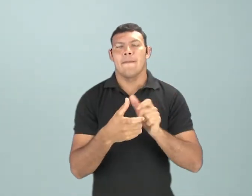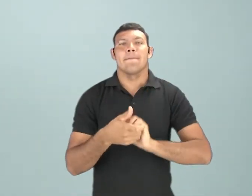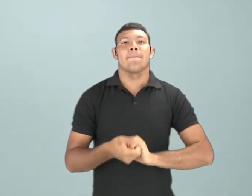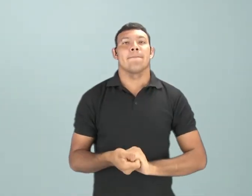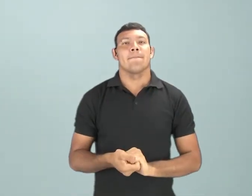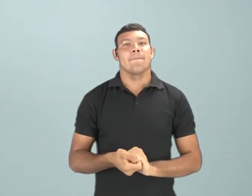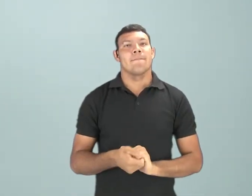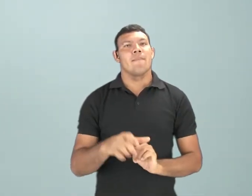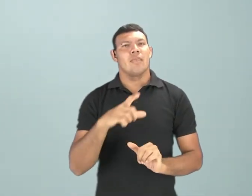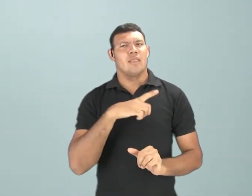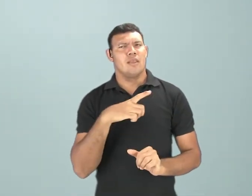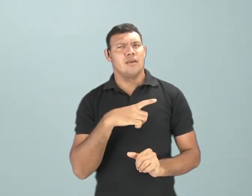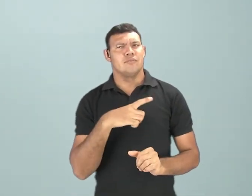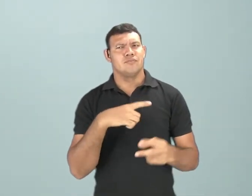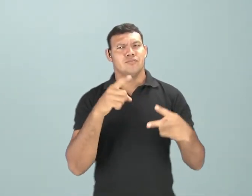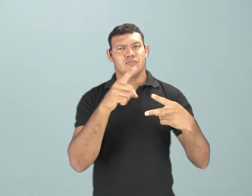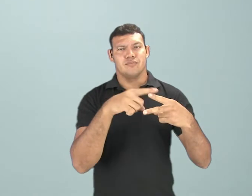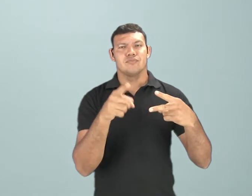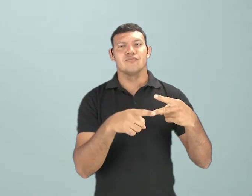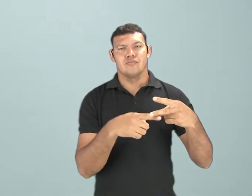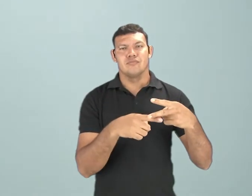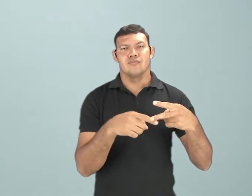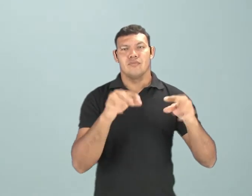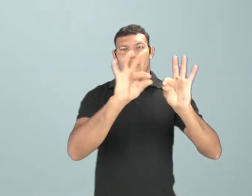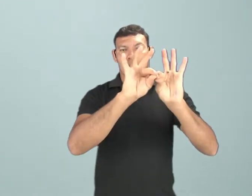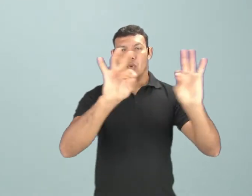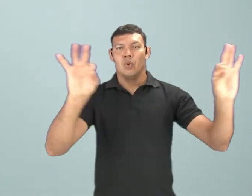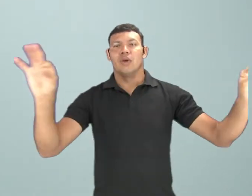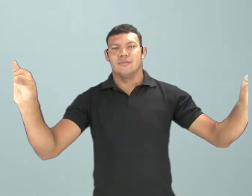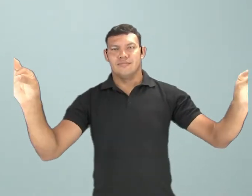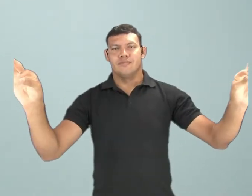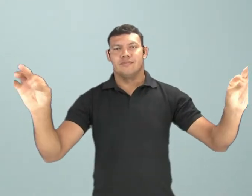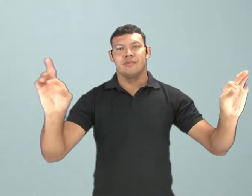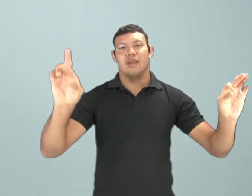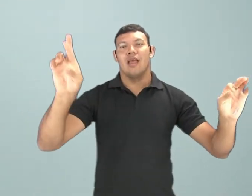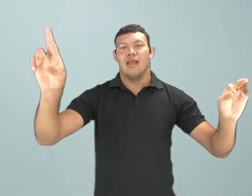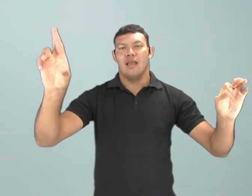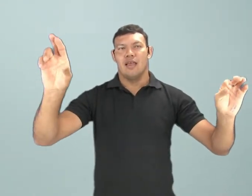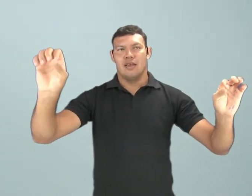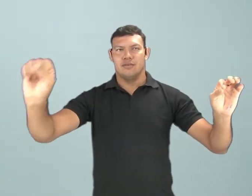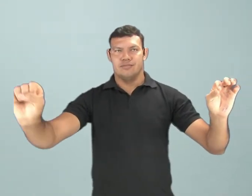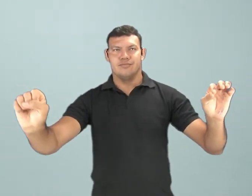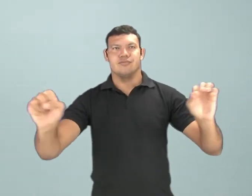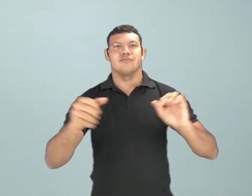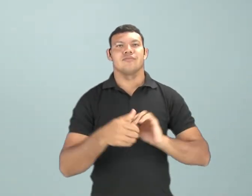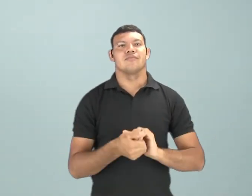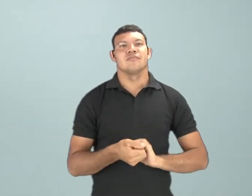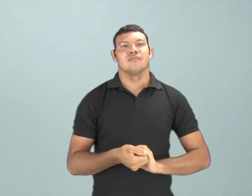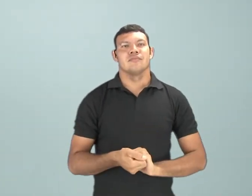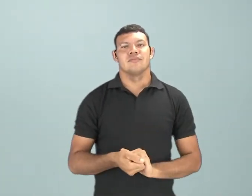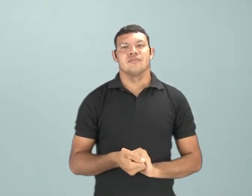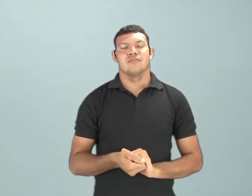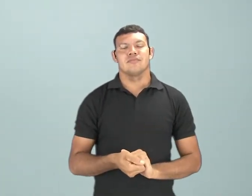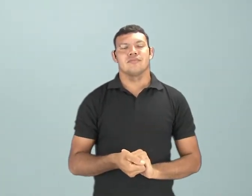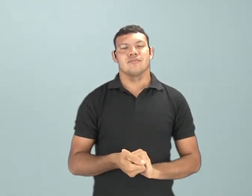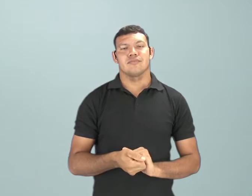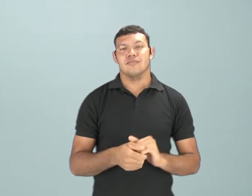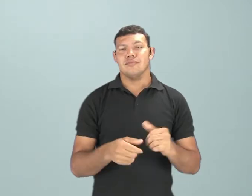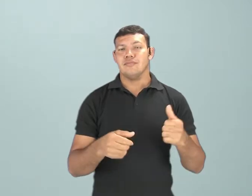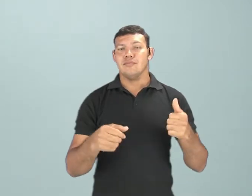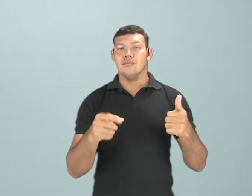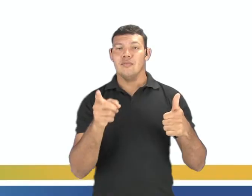então vamos considerar duas retas r s no espaço e elas podem nos dizer seguinte coisa a